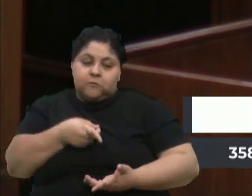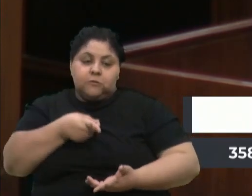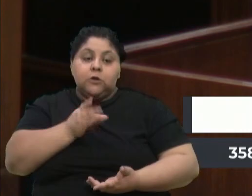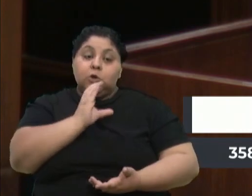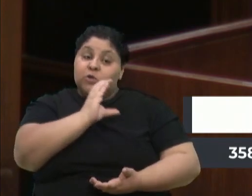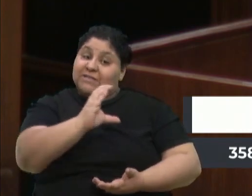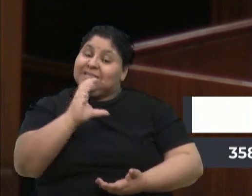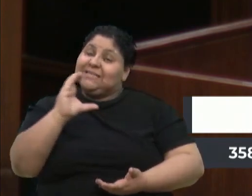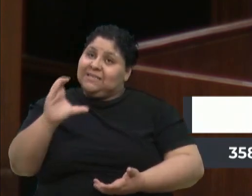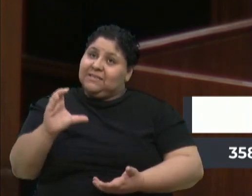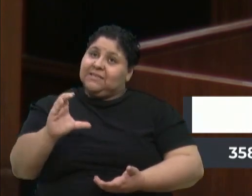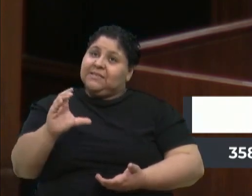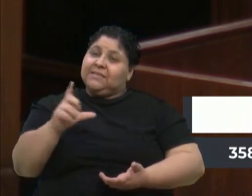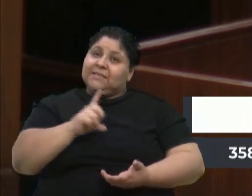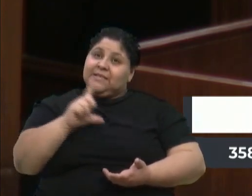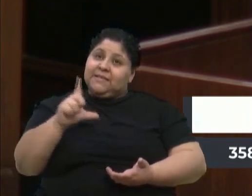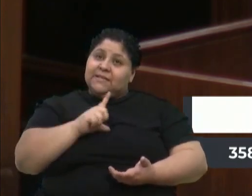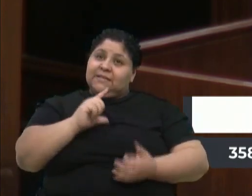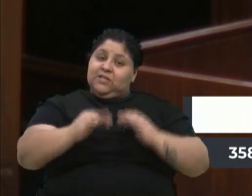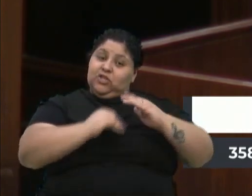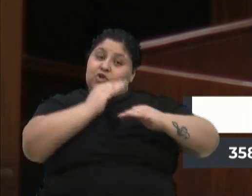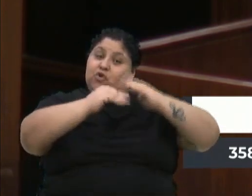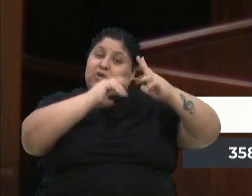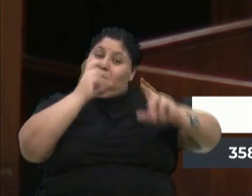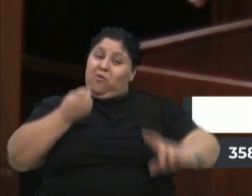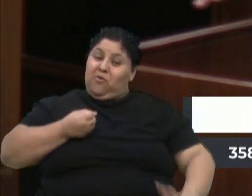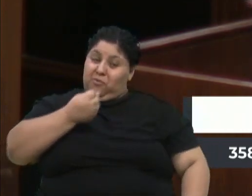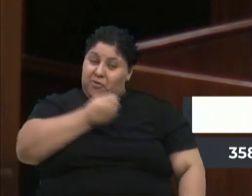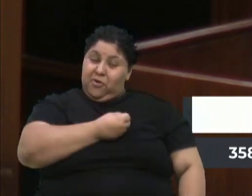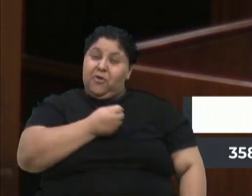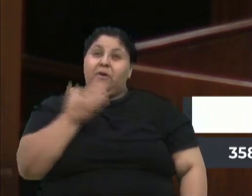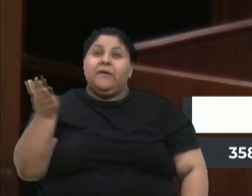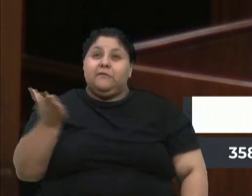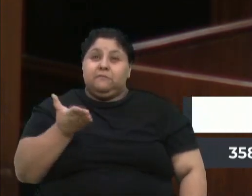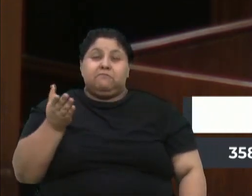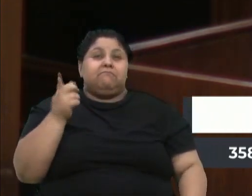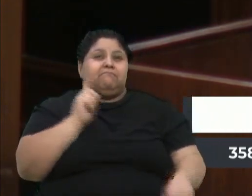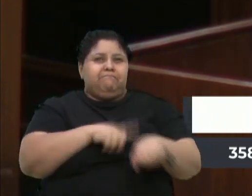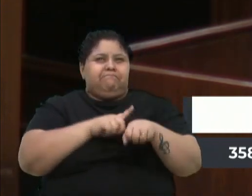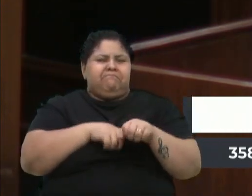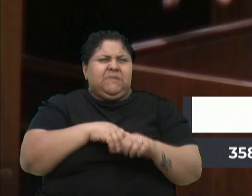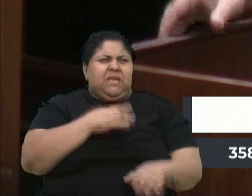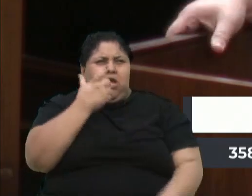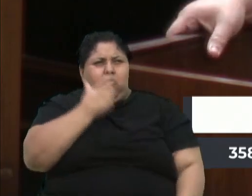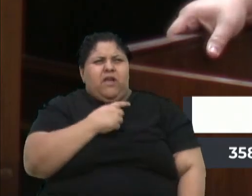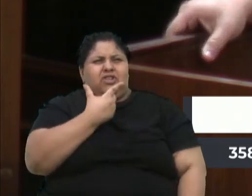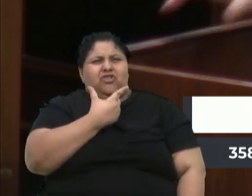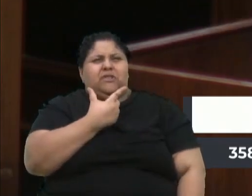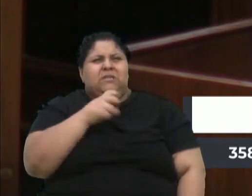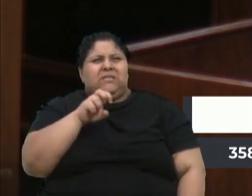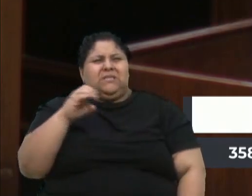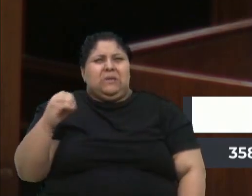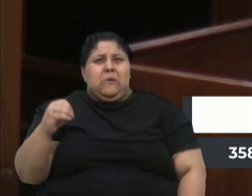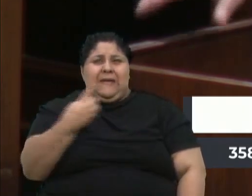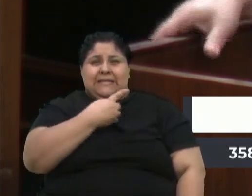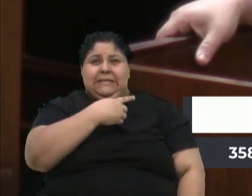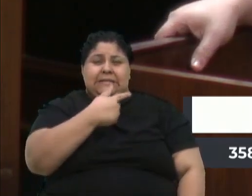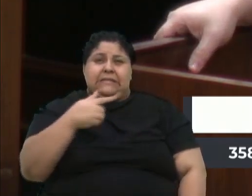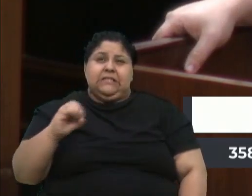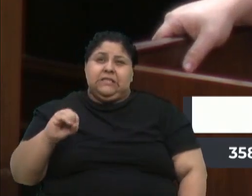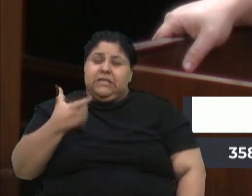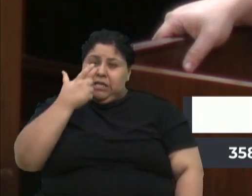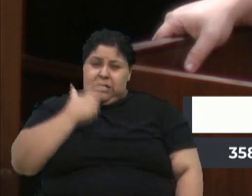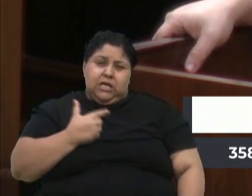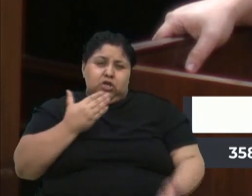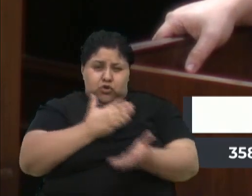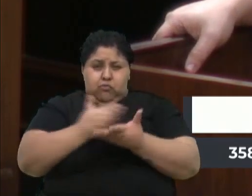CCs teriam que aumentar o número de CCs. Acho que naquele momento a gente tinha 150, 170, enfim. Acho que hoje passamos um pouquinho